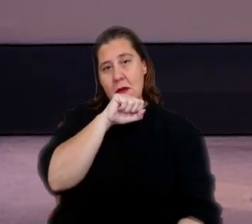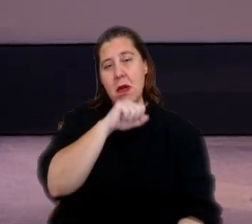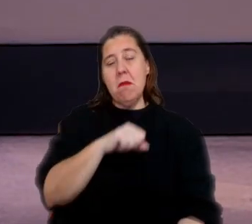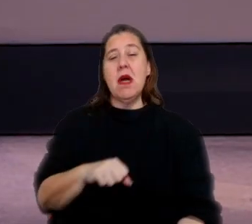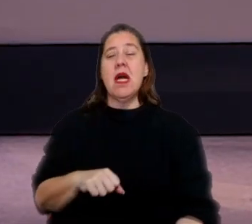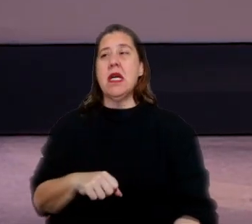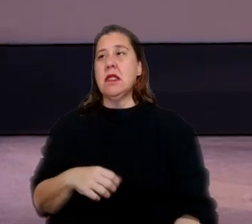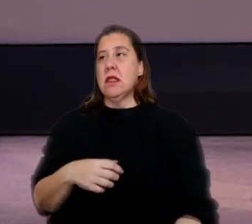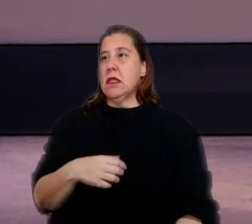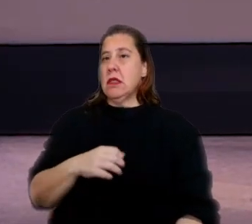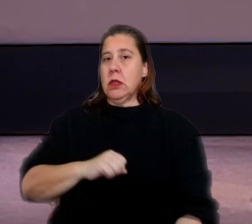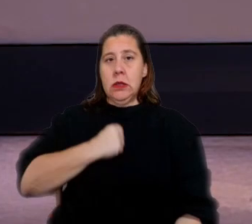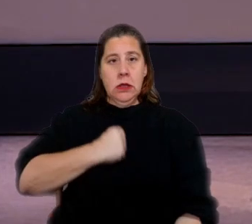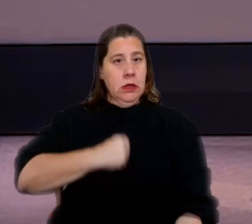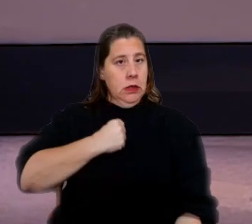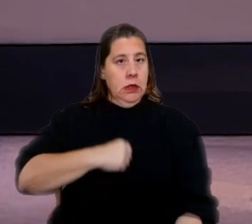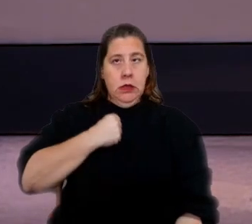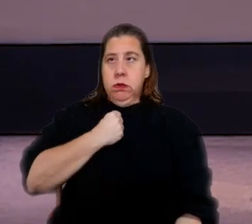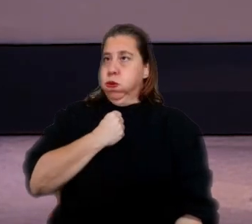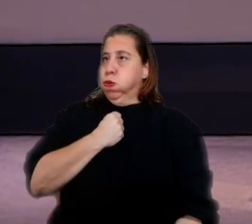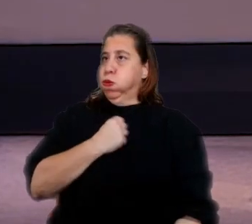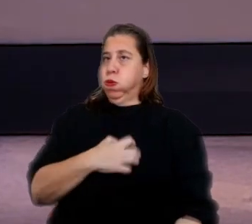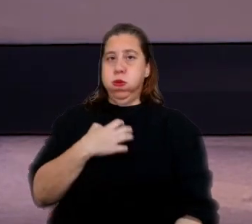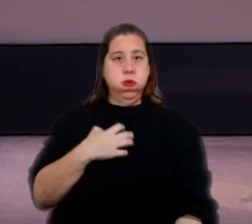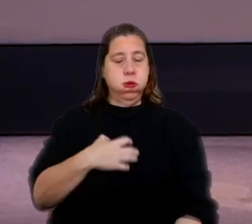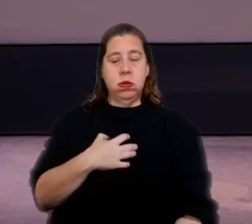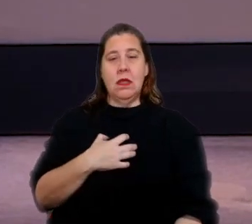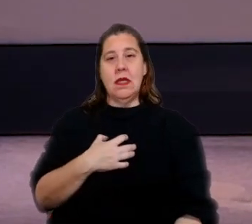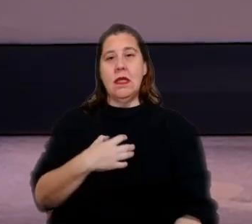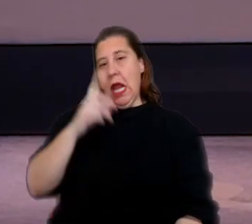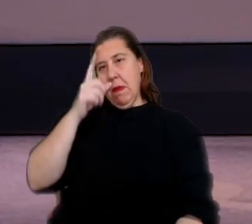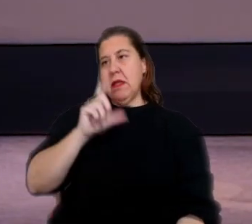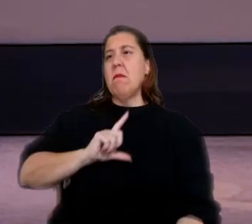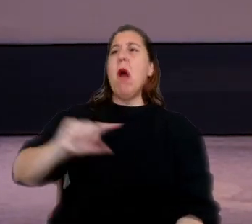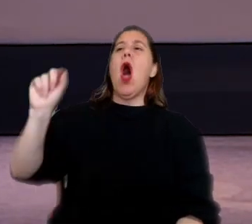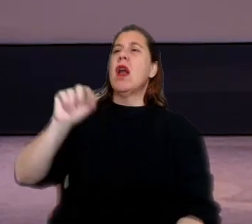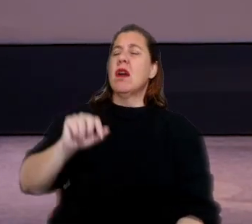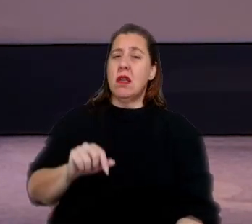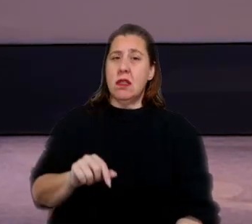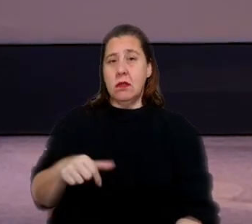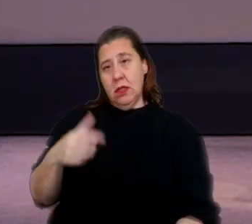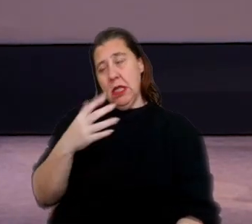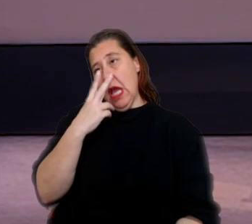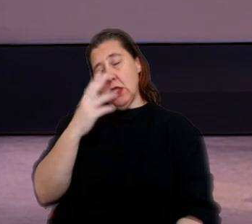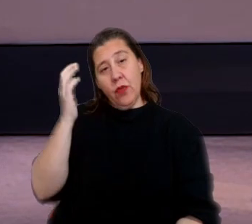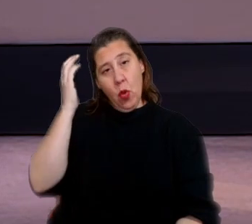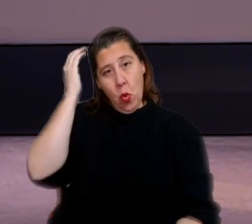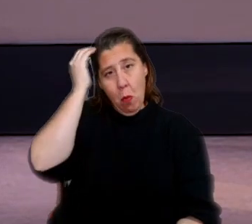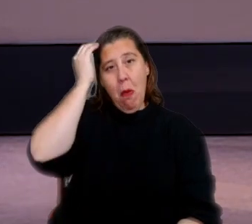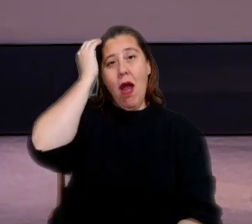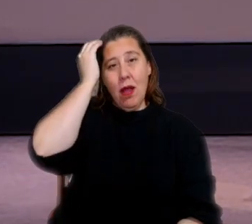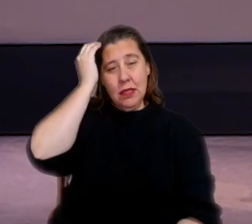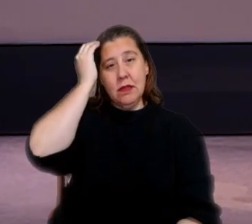tem vontade de esmurrar, né? Que ela manda ele sair do carro e ele que acha, né, que